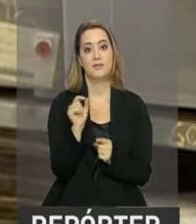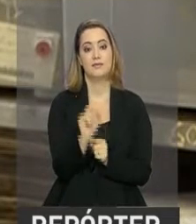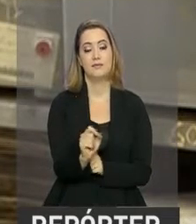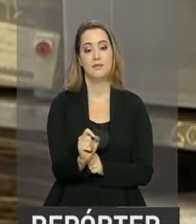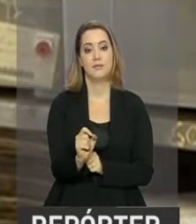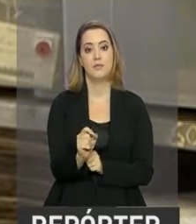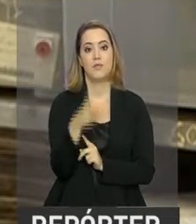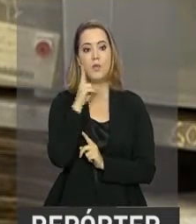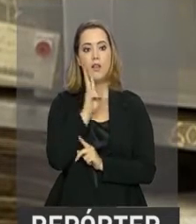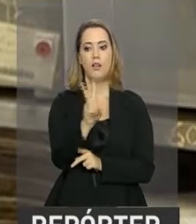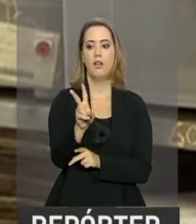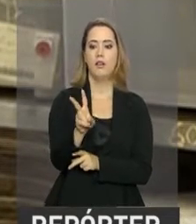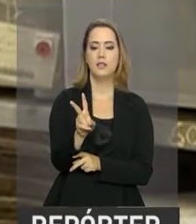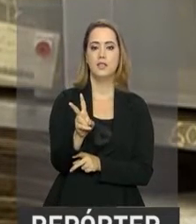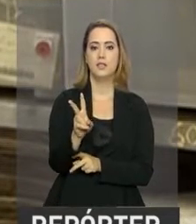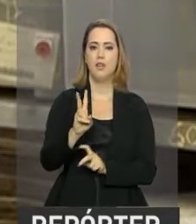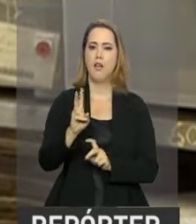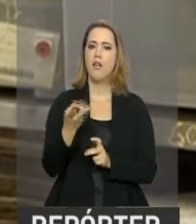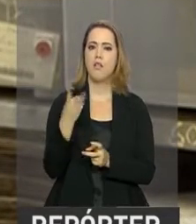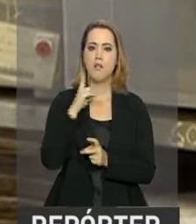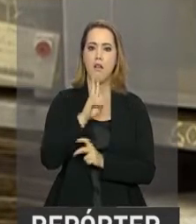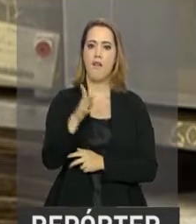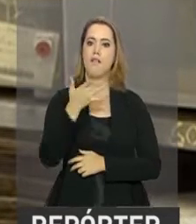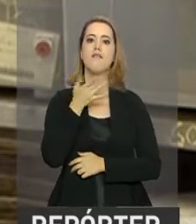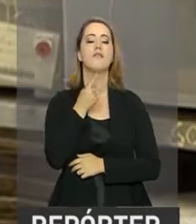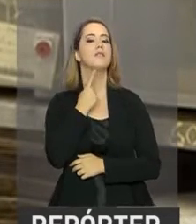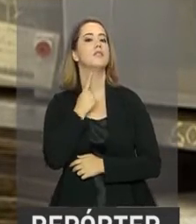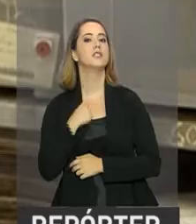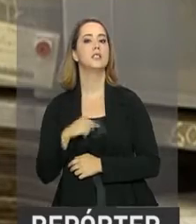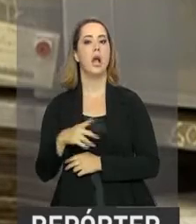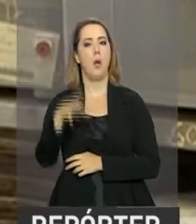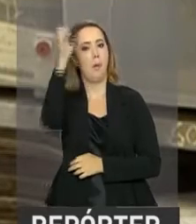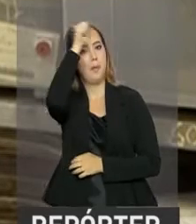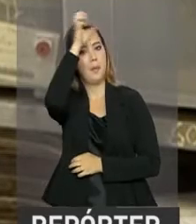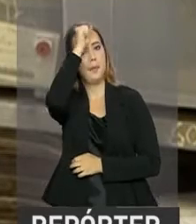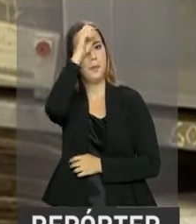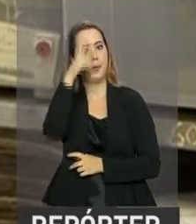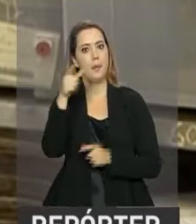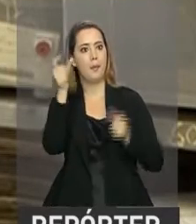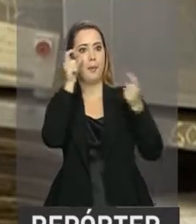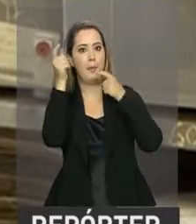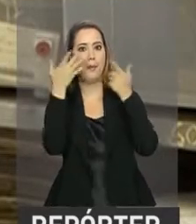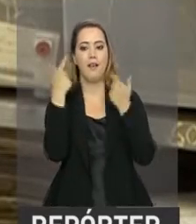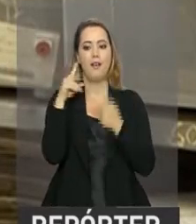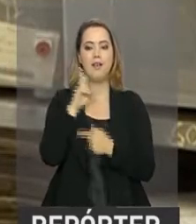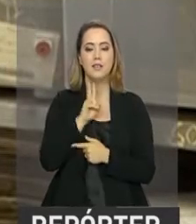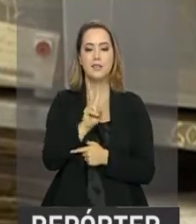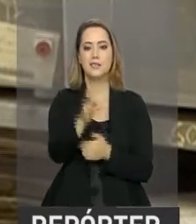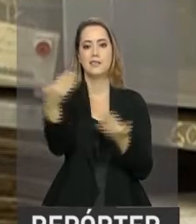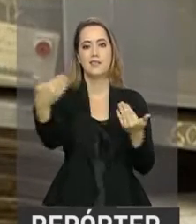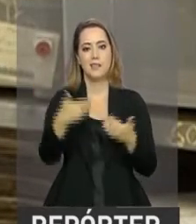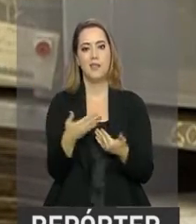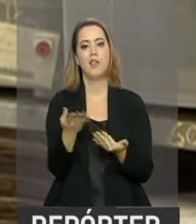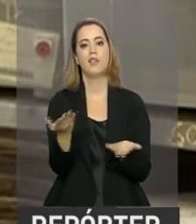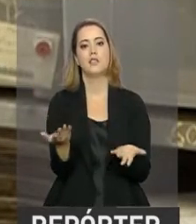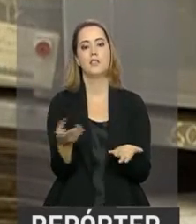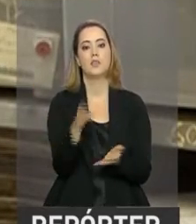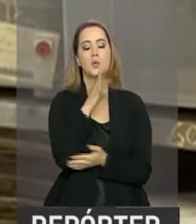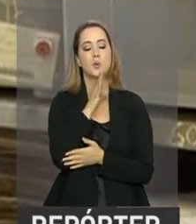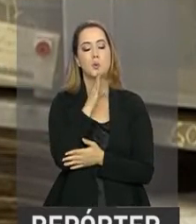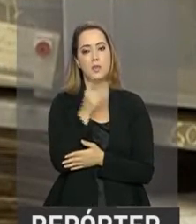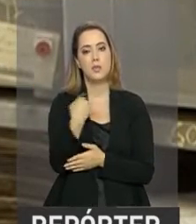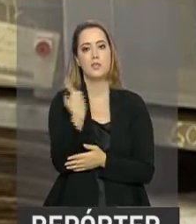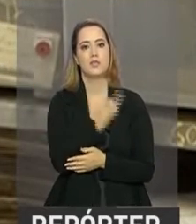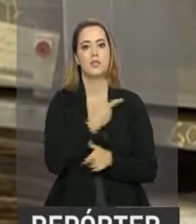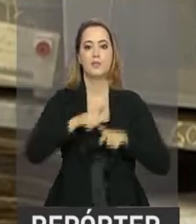vê vê essa essa vontade de aprender ou esse brilho nos olhos das pessoas que vêm aqui ver um pouco